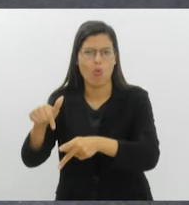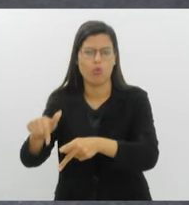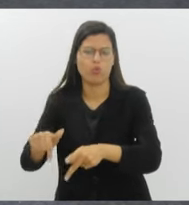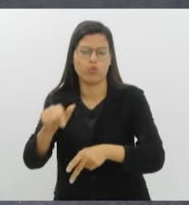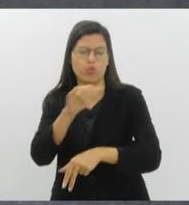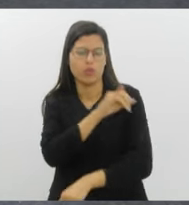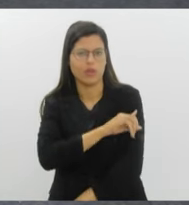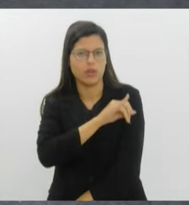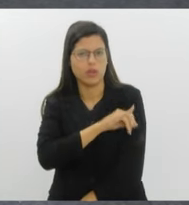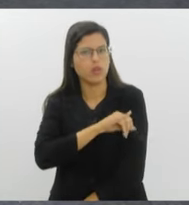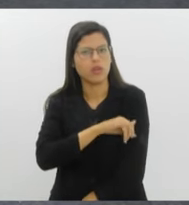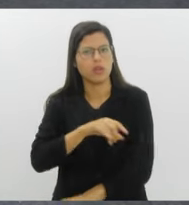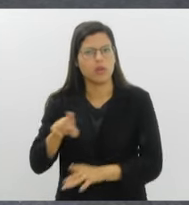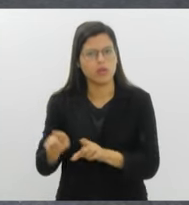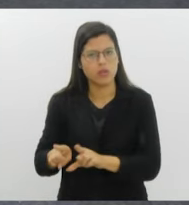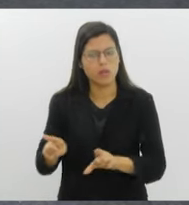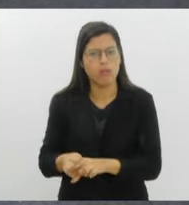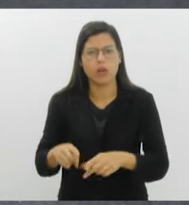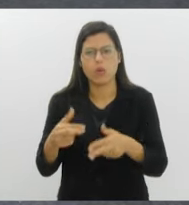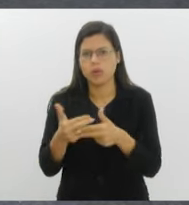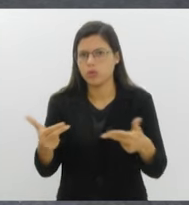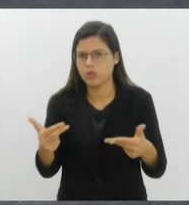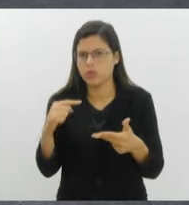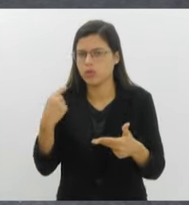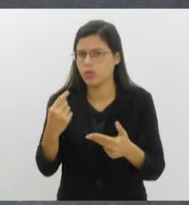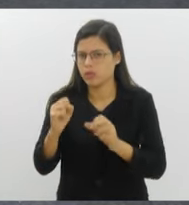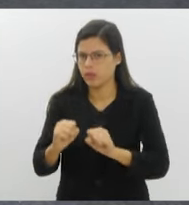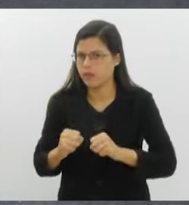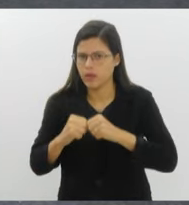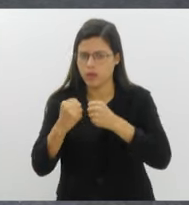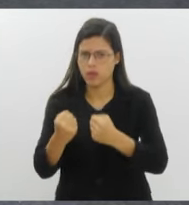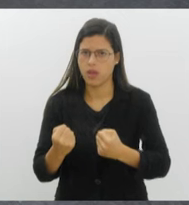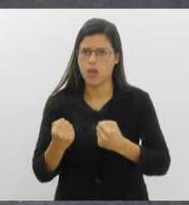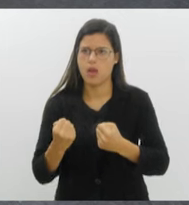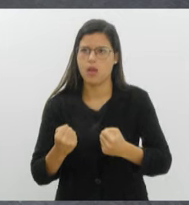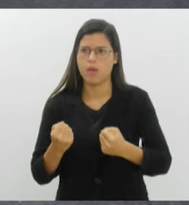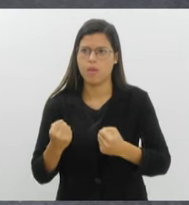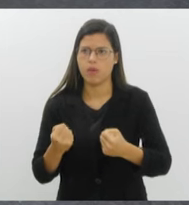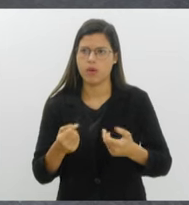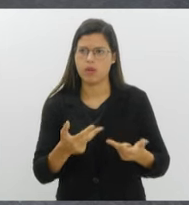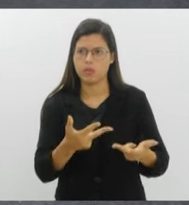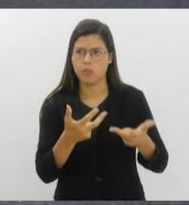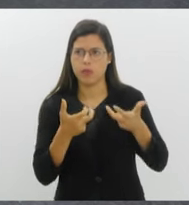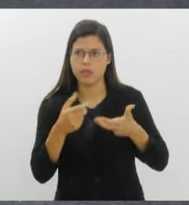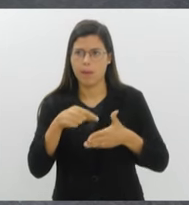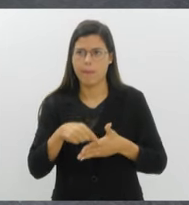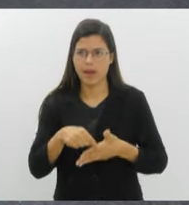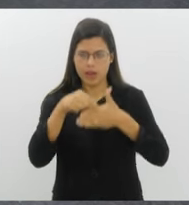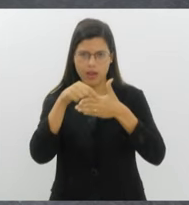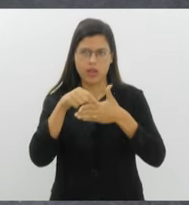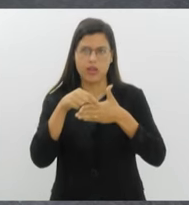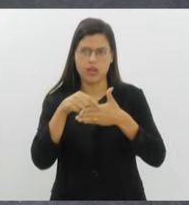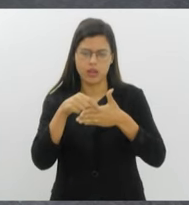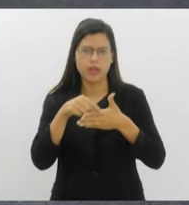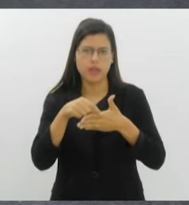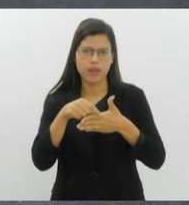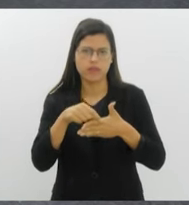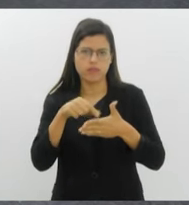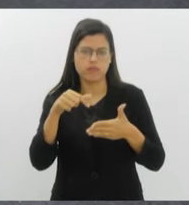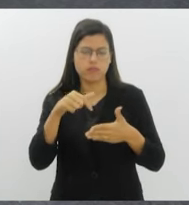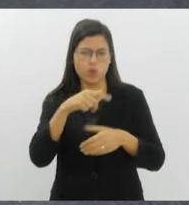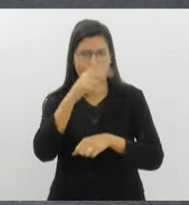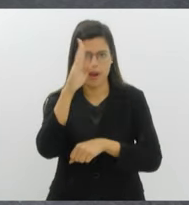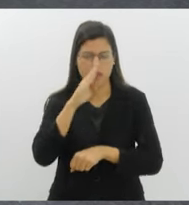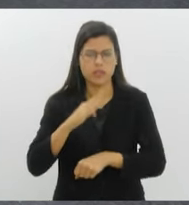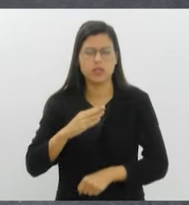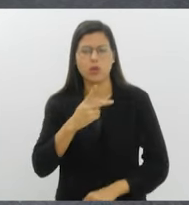gente defende, com aqueles que nós enxergamos como líder dessa nação, como Vossa Excelência citou, o presidente Bolsonaro, o